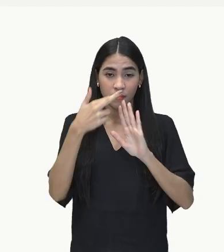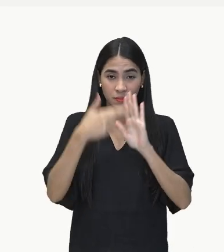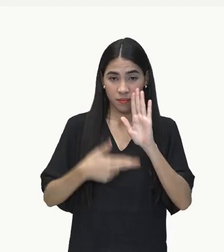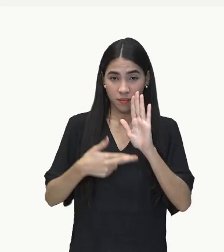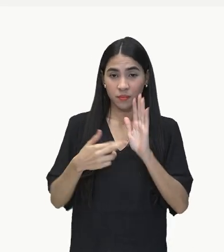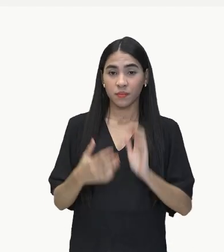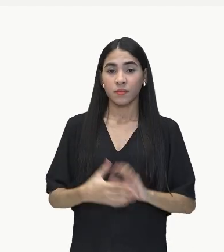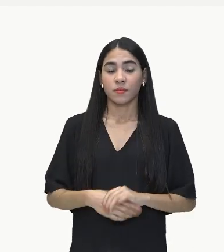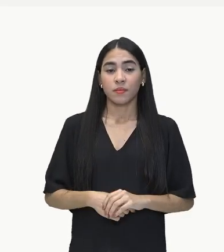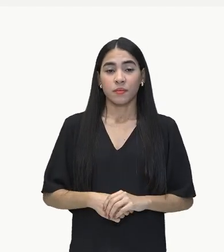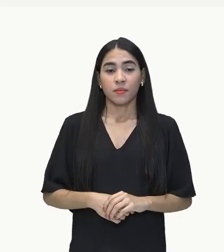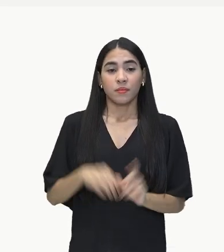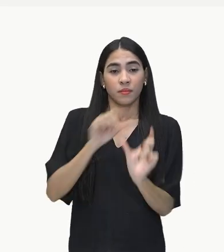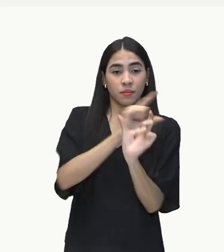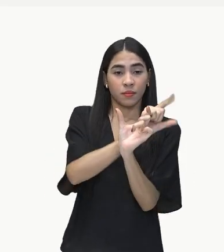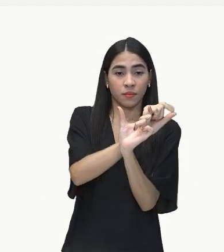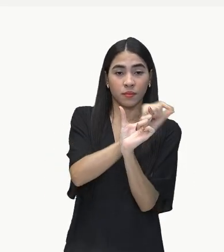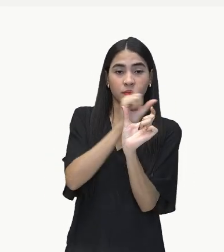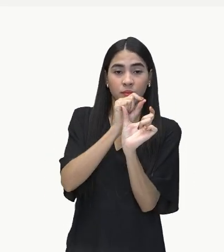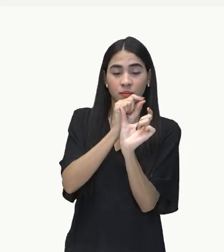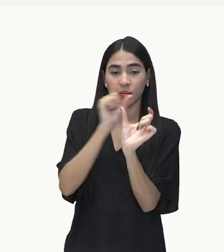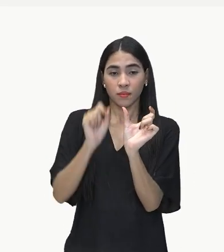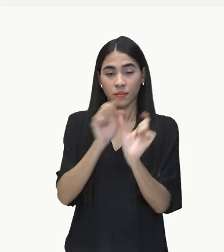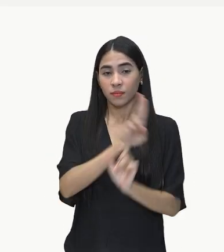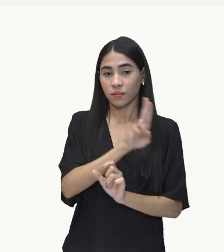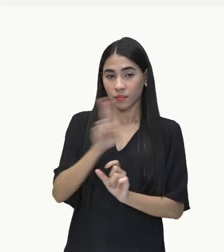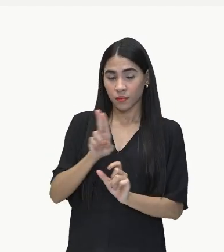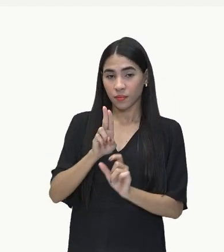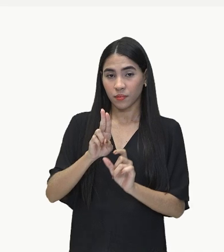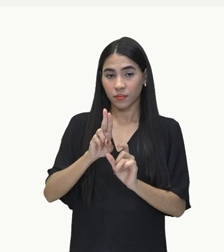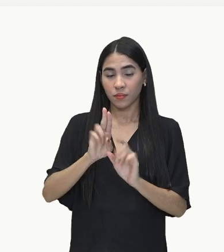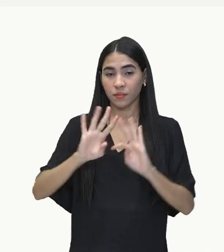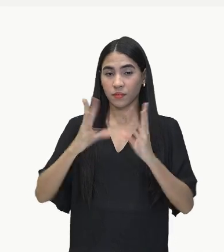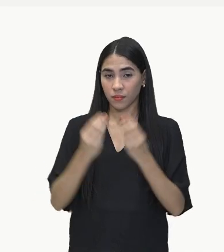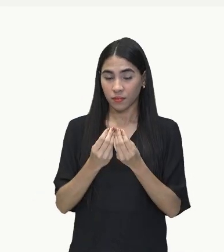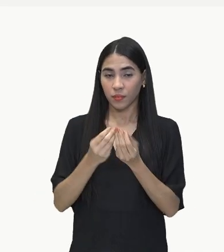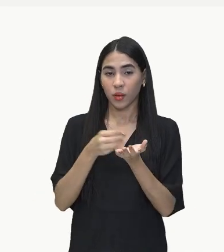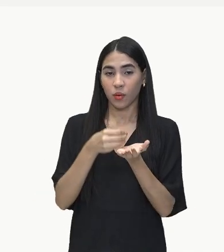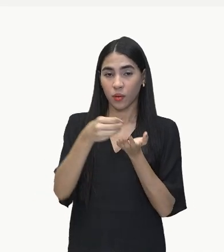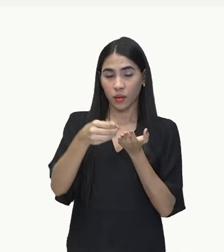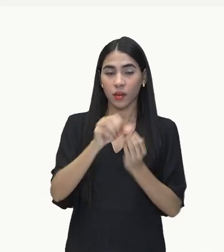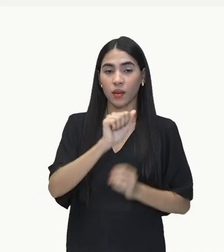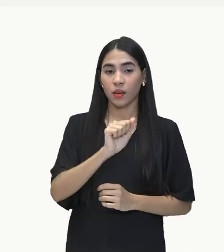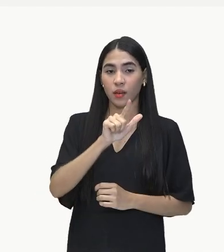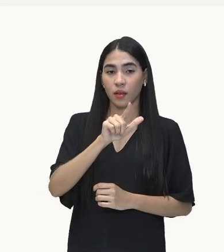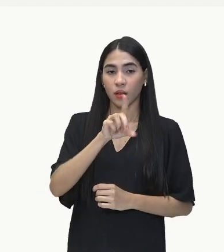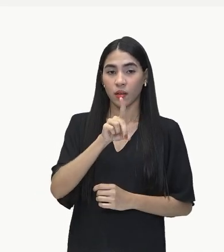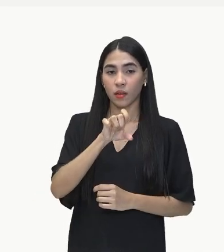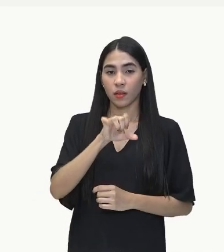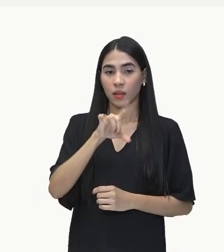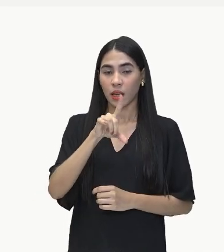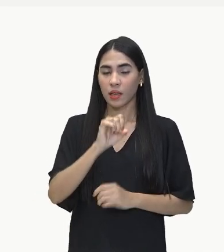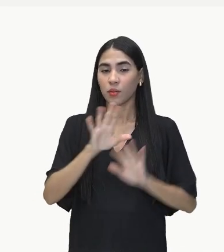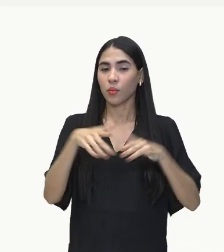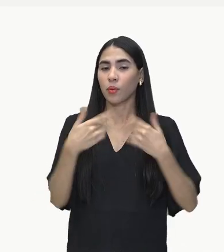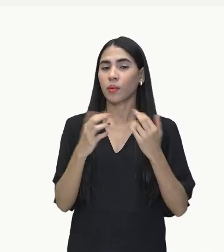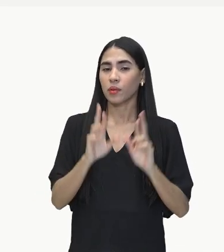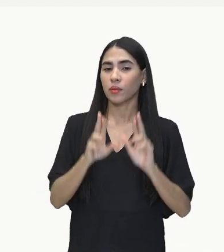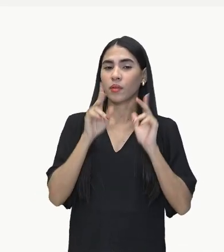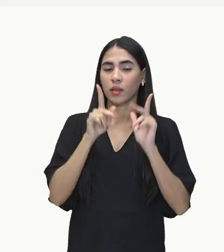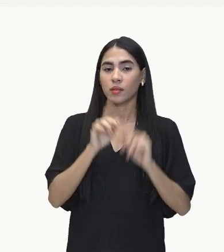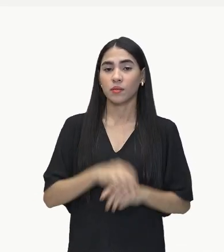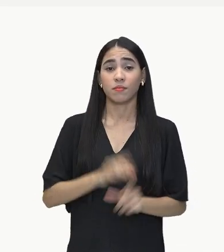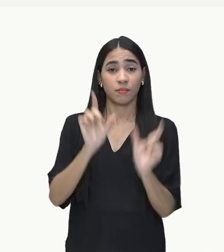básicos para nomear um composto orgânico, que no caso aqui é um aldeído. Qual é a diferença? Apenas